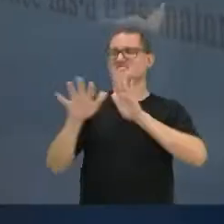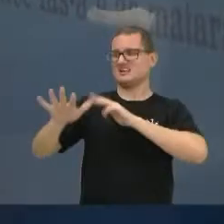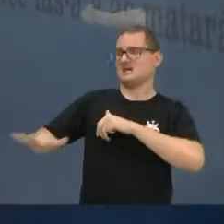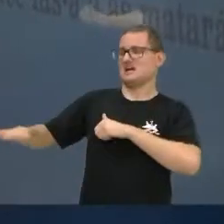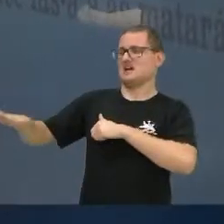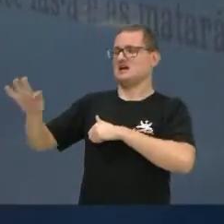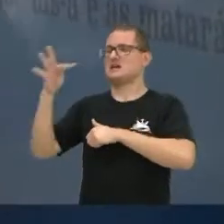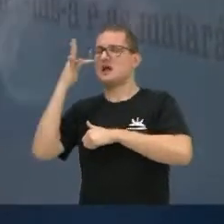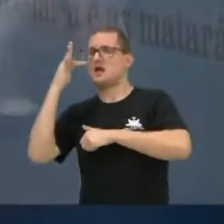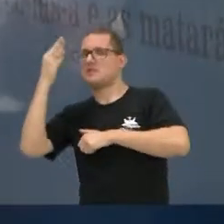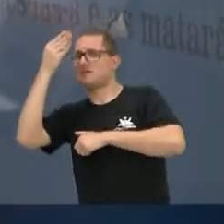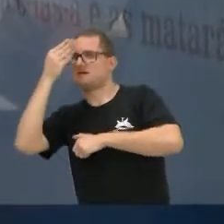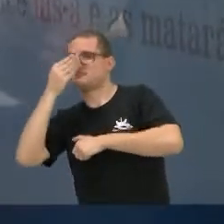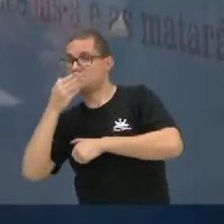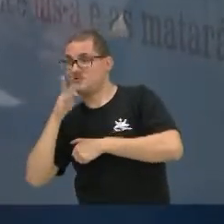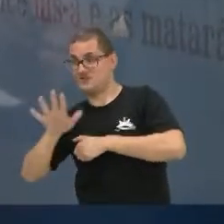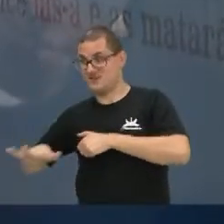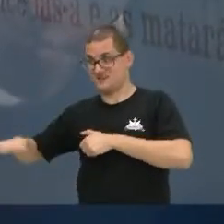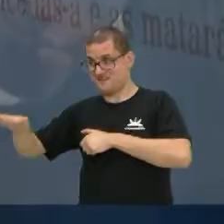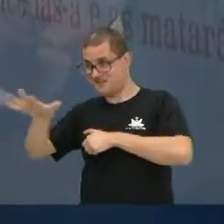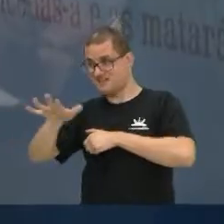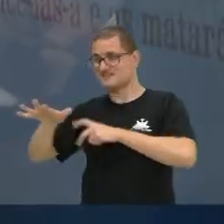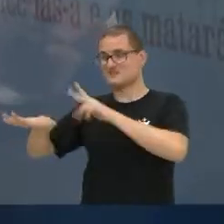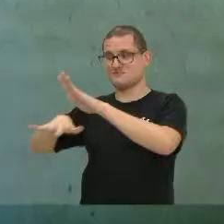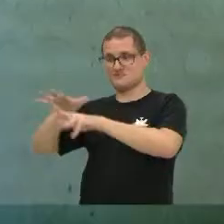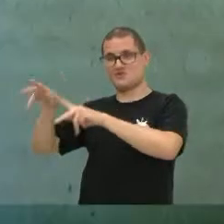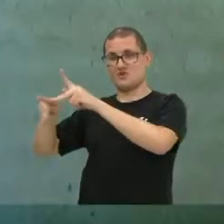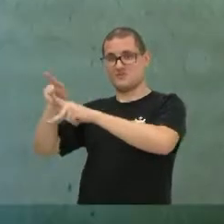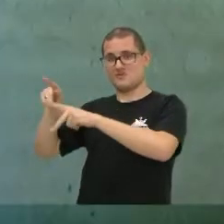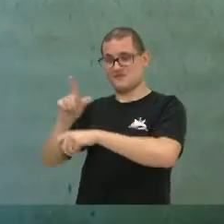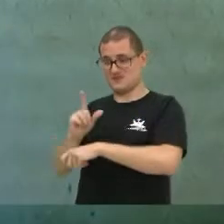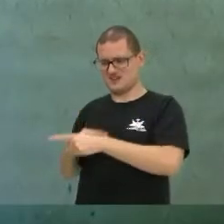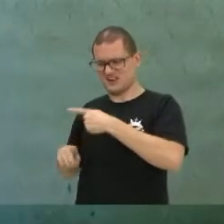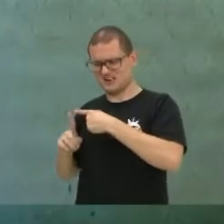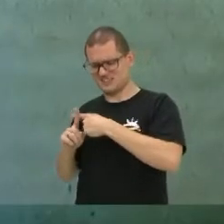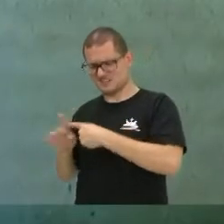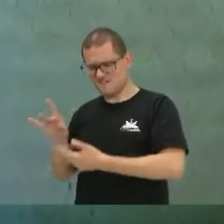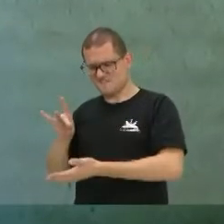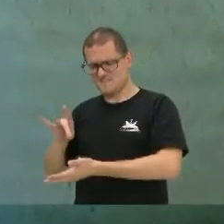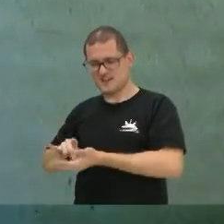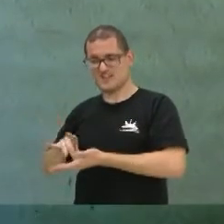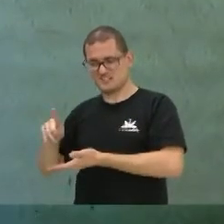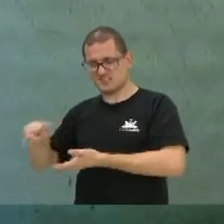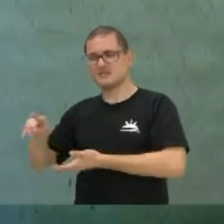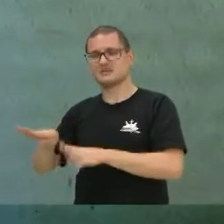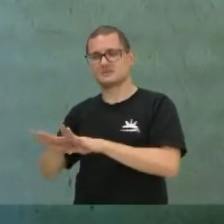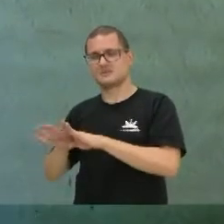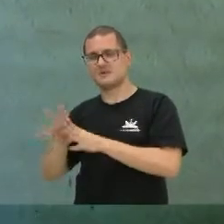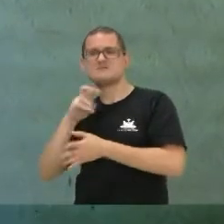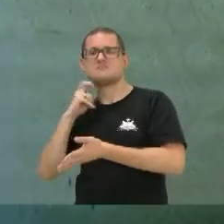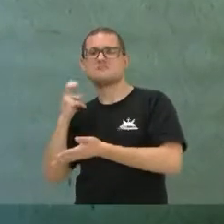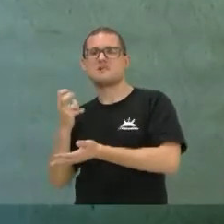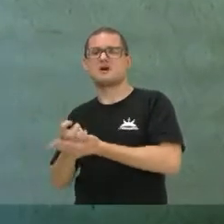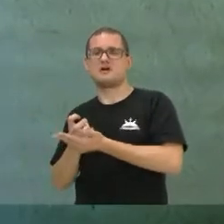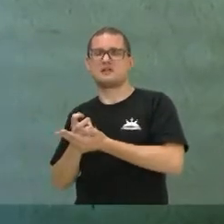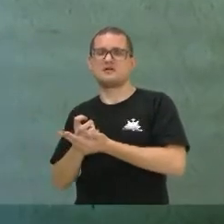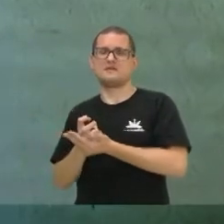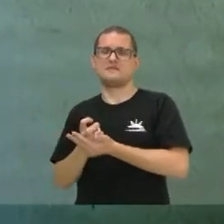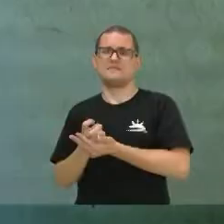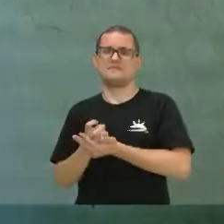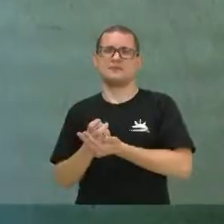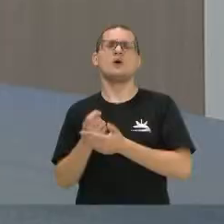a besta que sobe sobe do abismo combaterá contra elas e as matar a